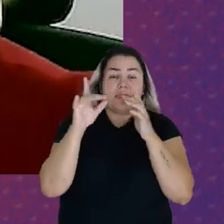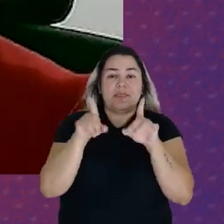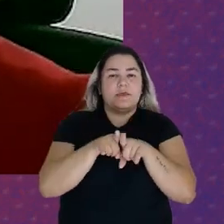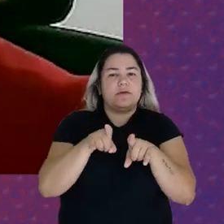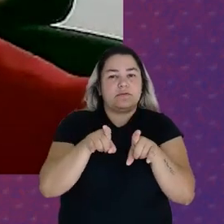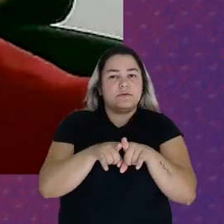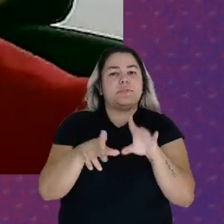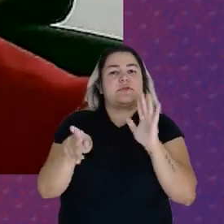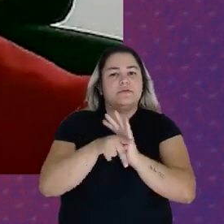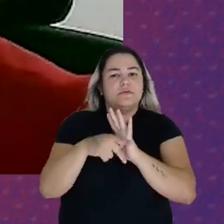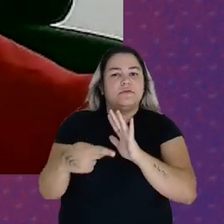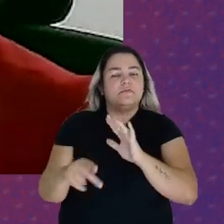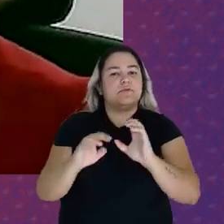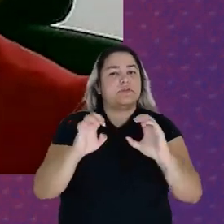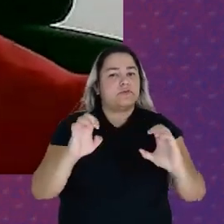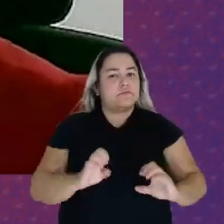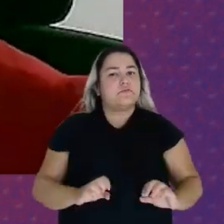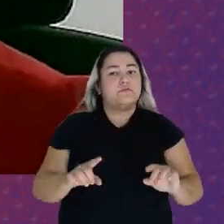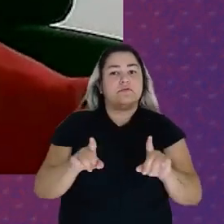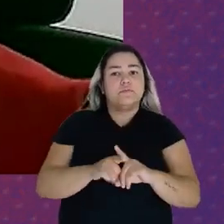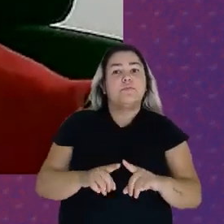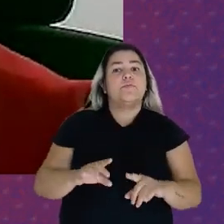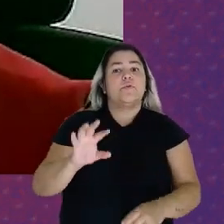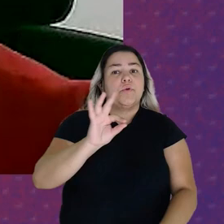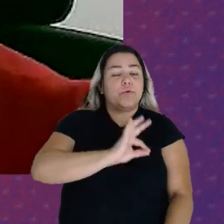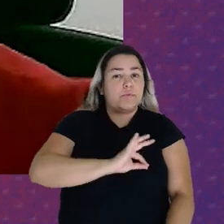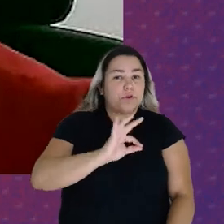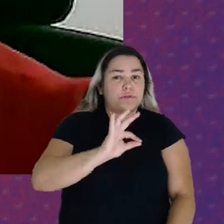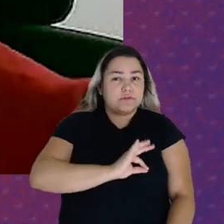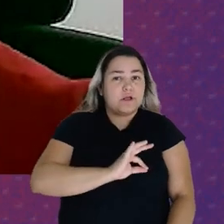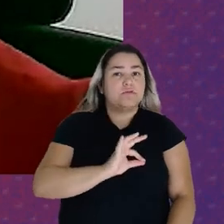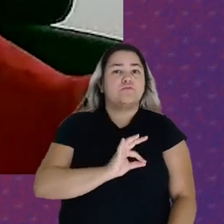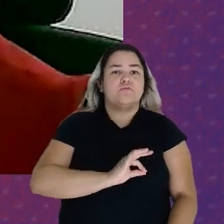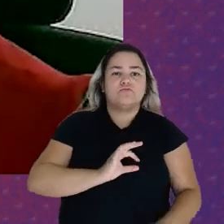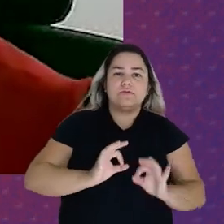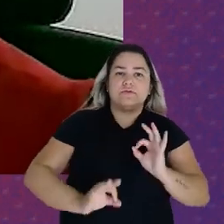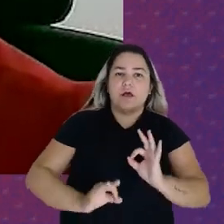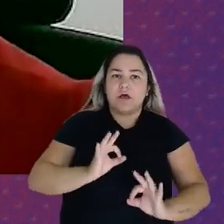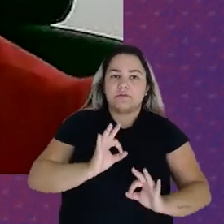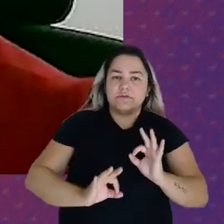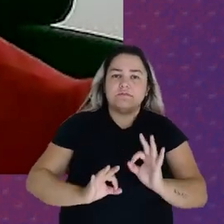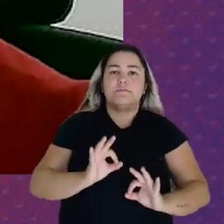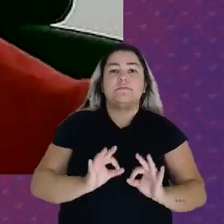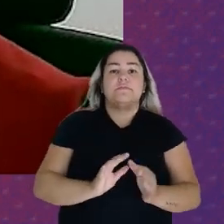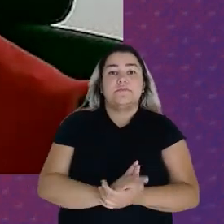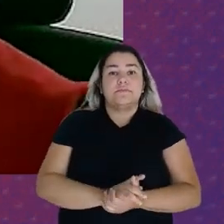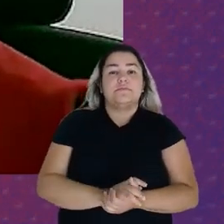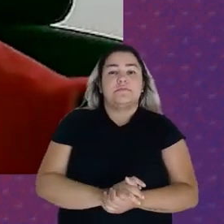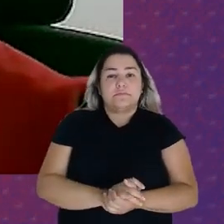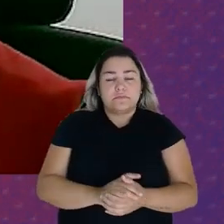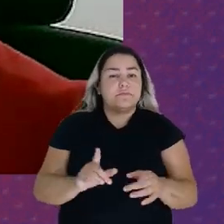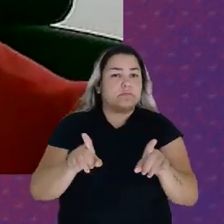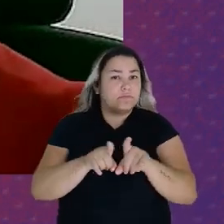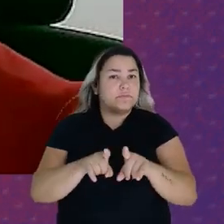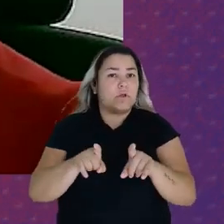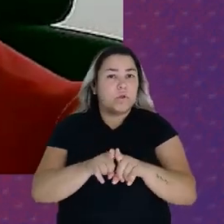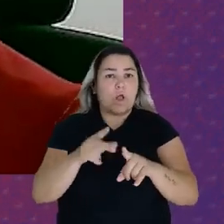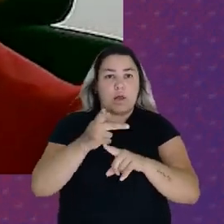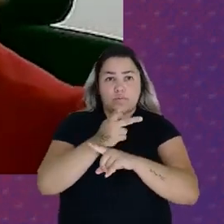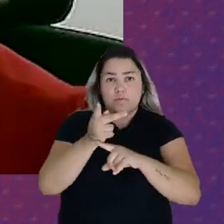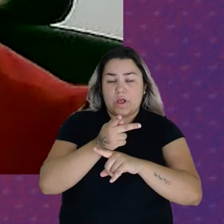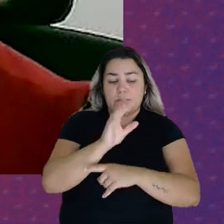próprias estruturas policiais e judiciárias, que no momento em que se vai procurar a polícia